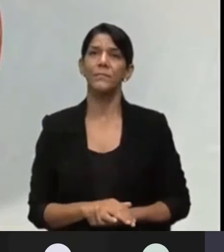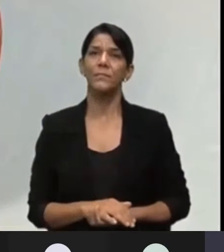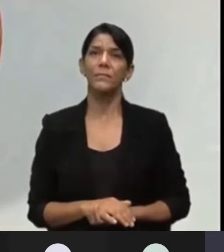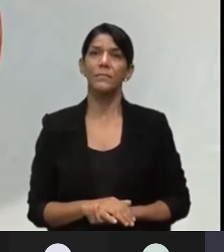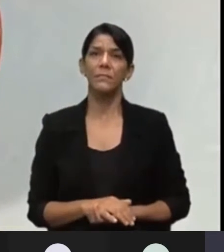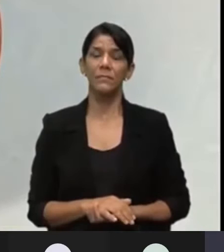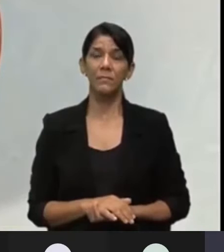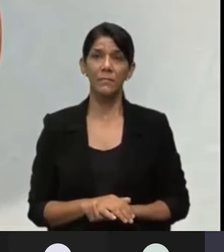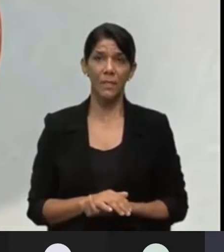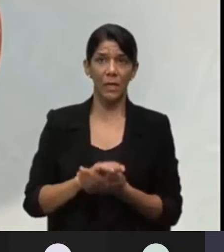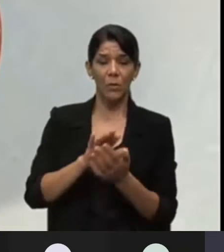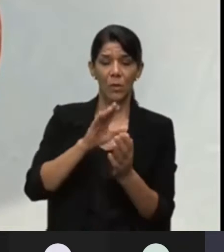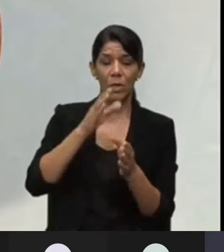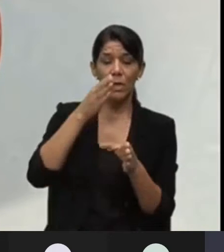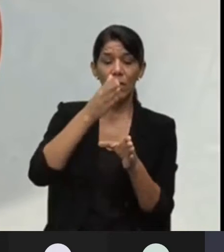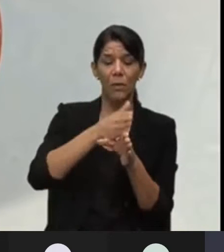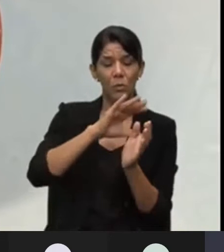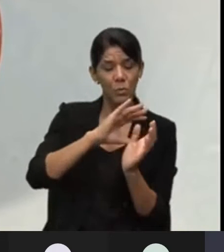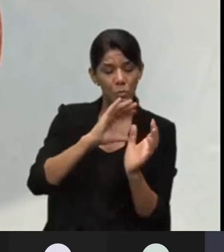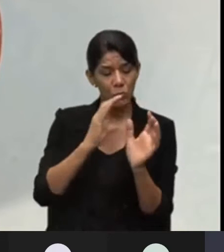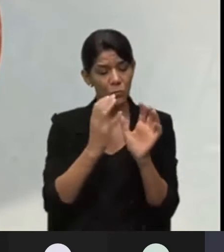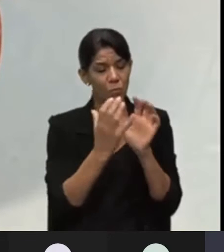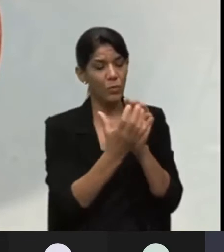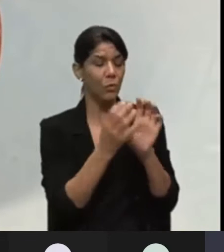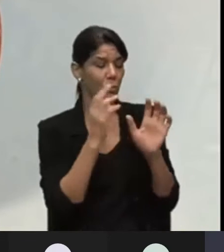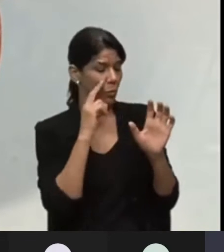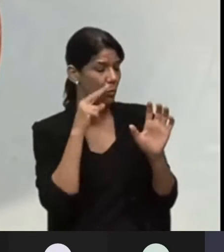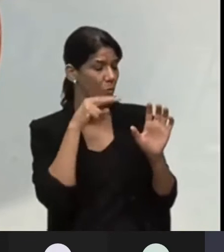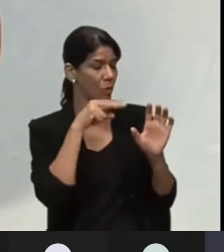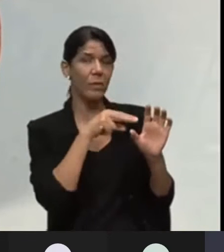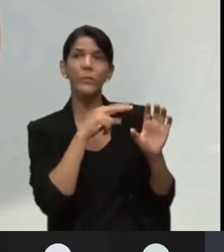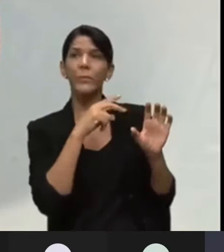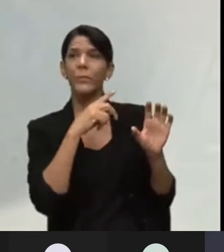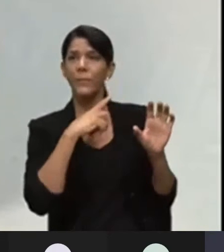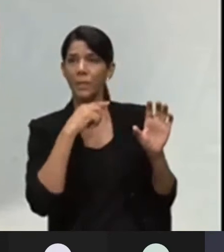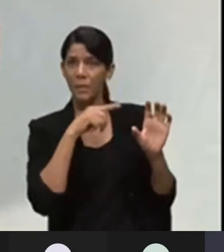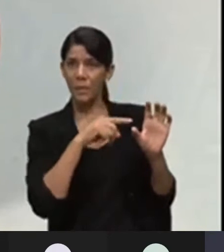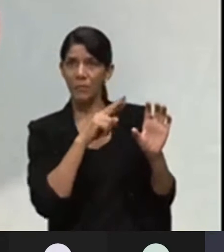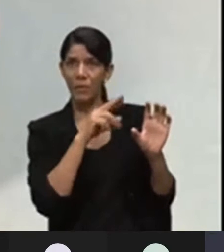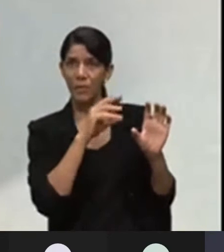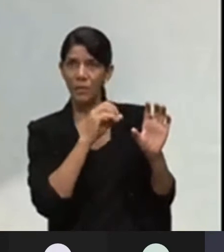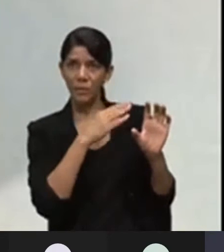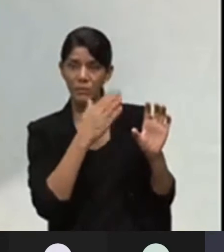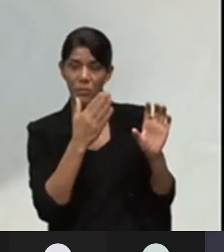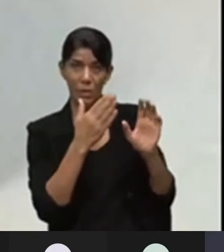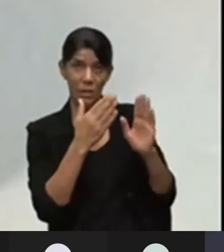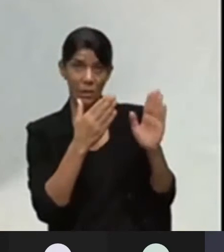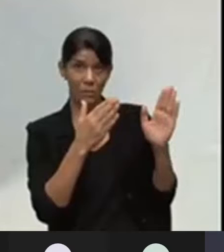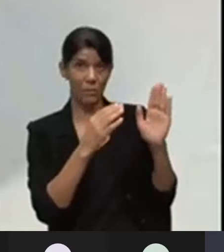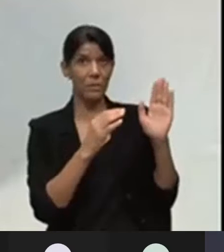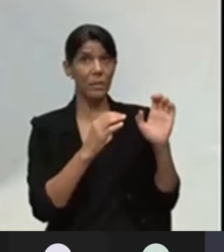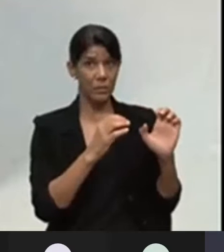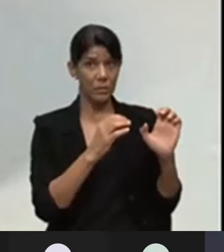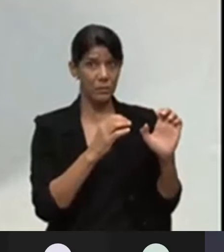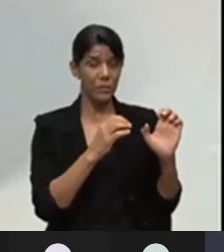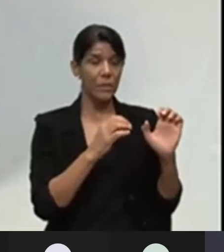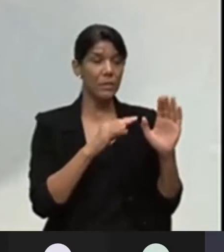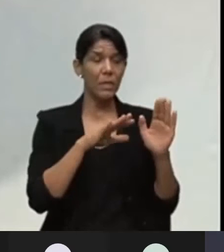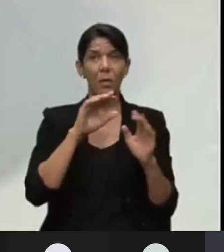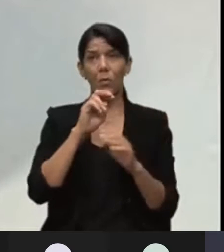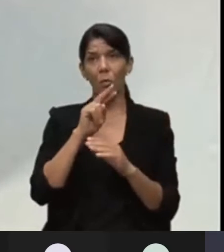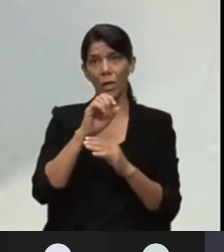outro lado do coração, a região interna aí do coração, nós temos aí então aí é o ventrículo esquerdo, né? Aí é o